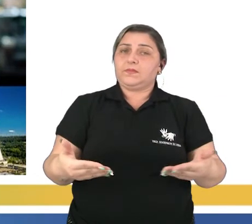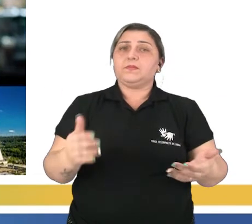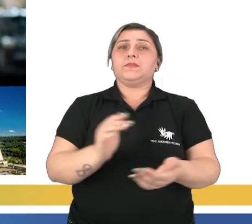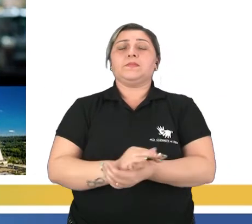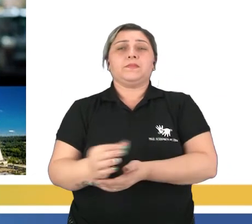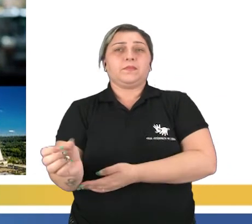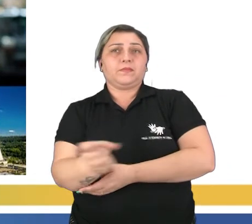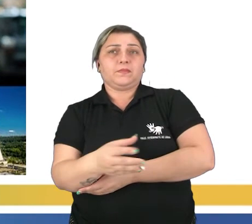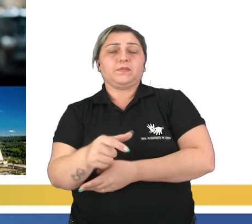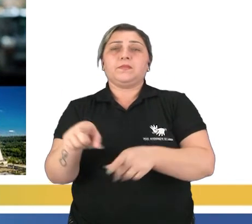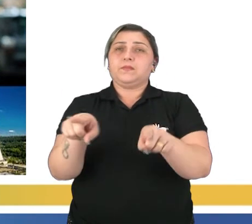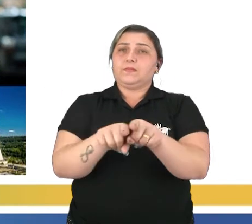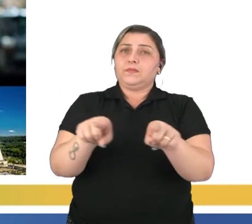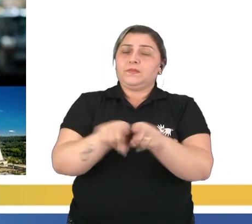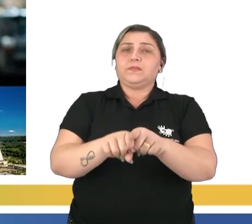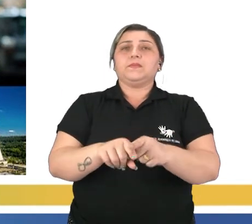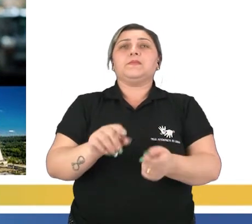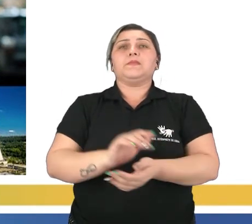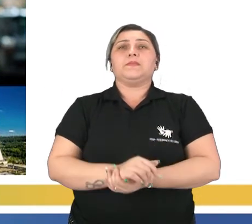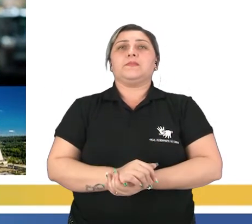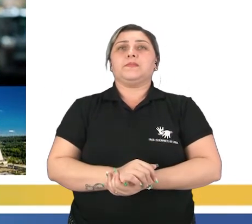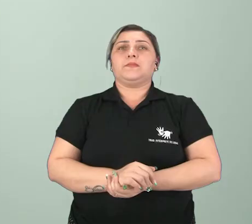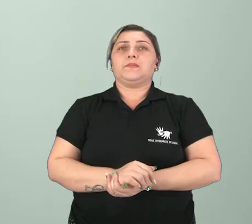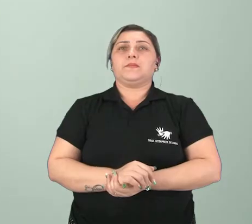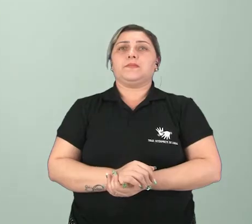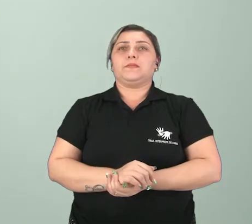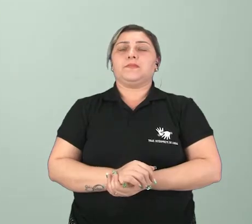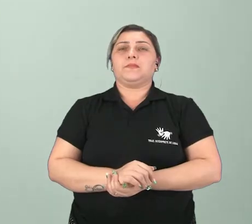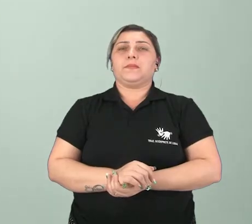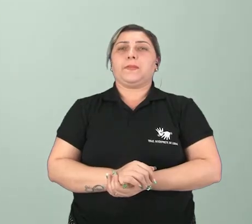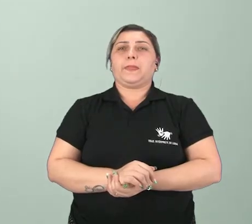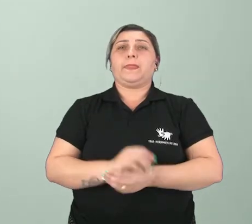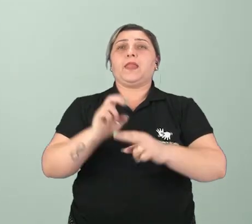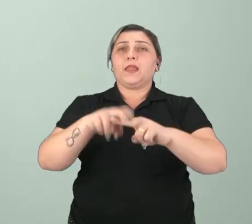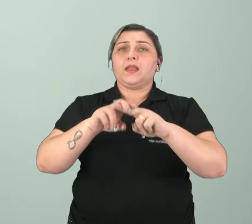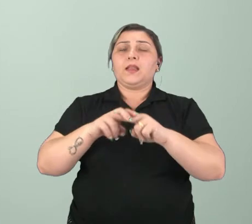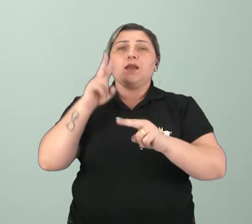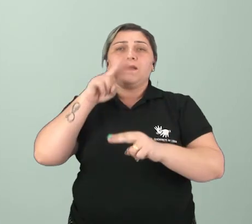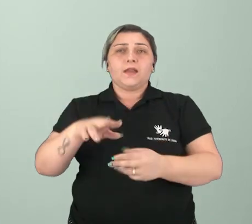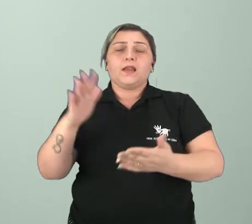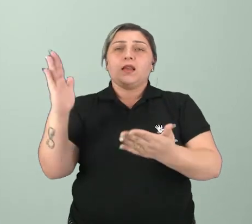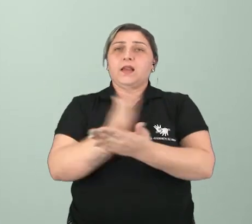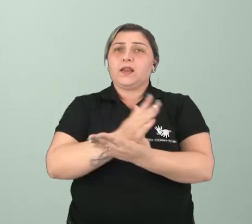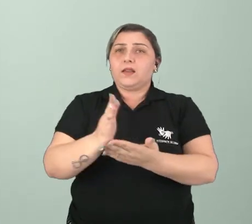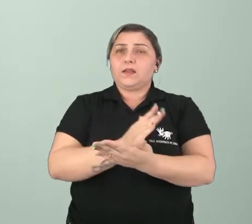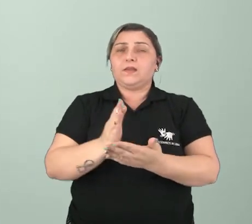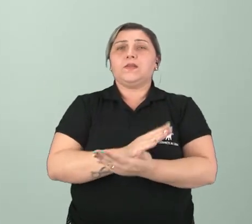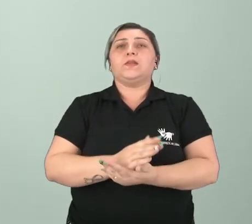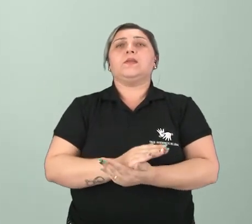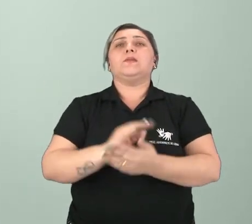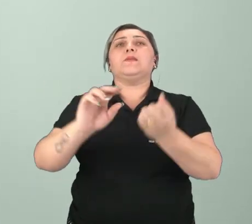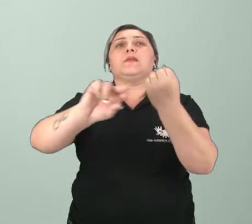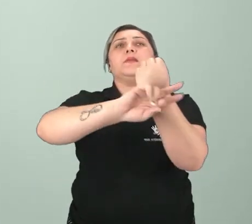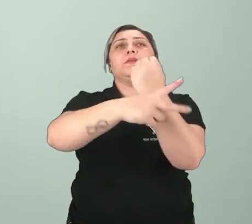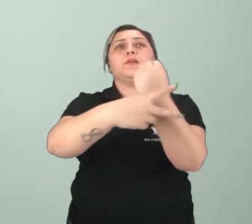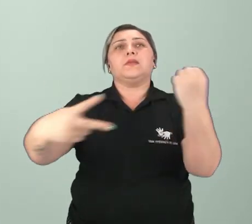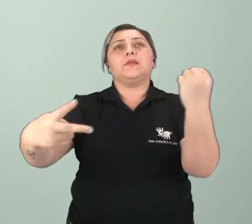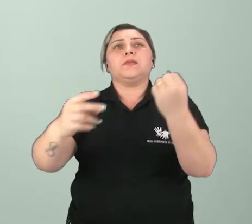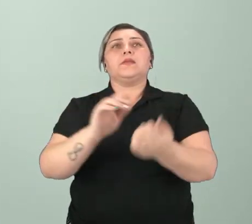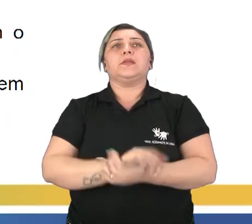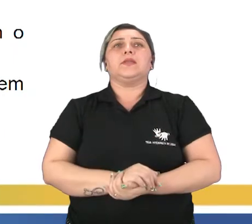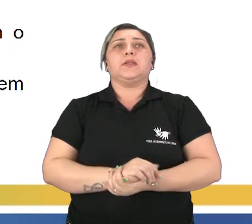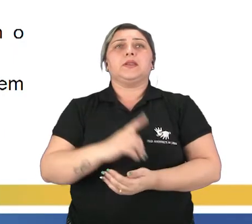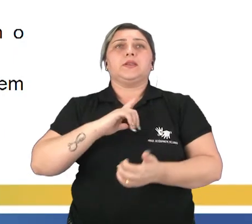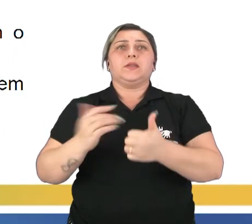essas inovações, elas também são frutos da Revolução Industrial. Por isso a gente vai ver algumas dessas consequências, observem aí.